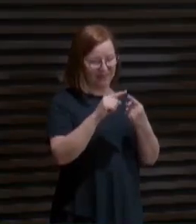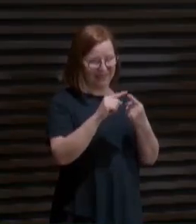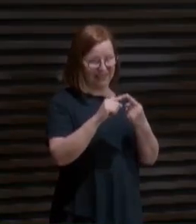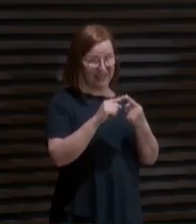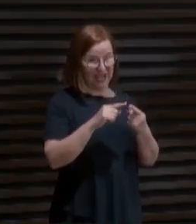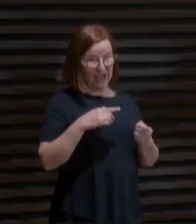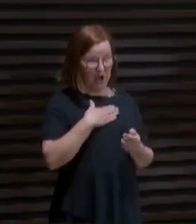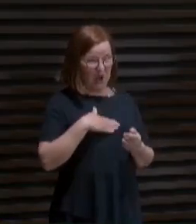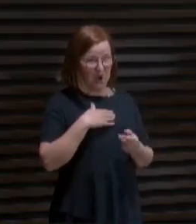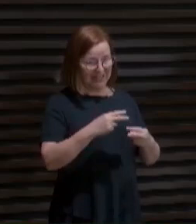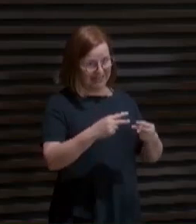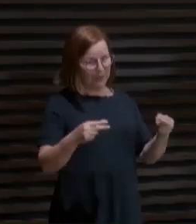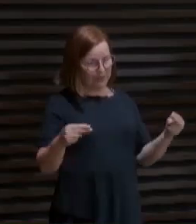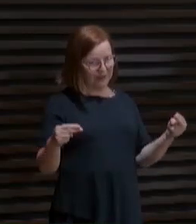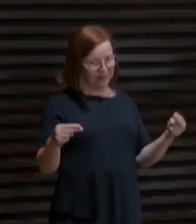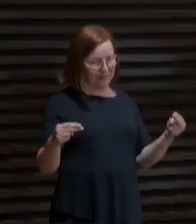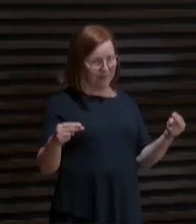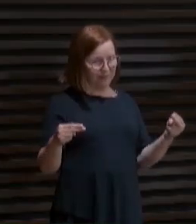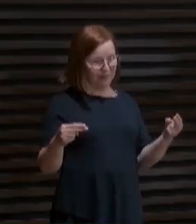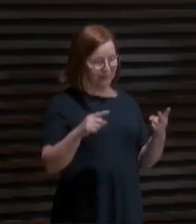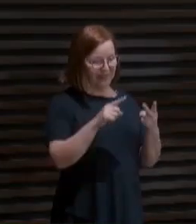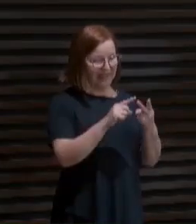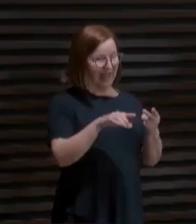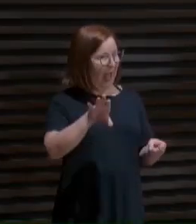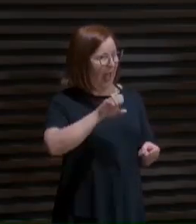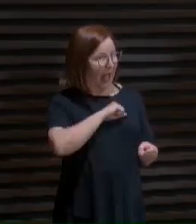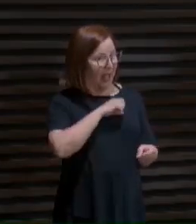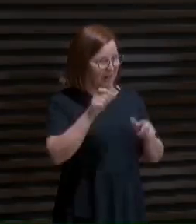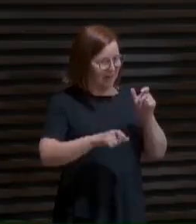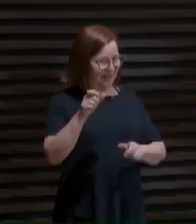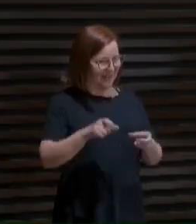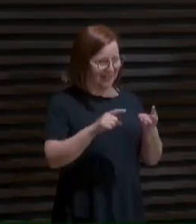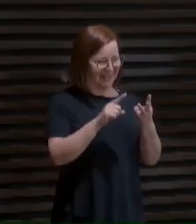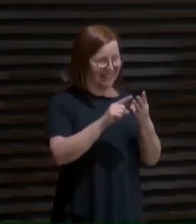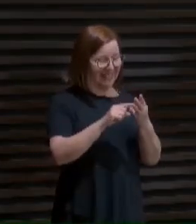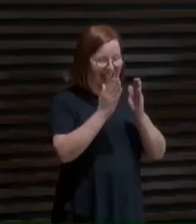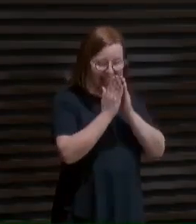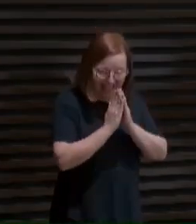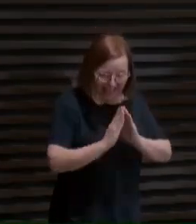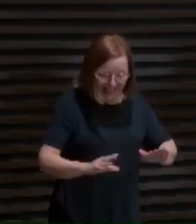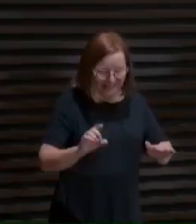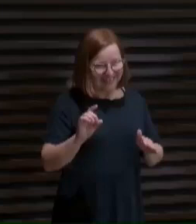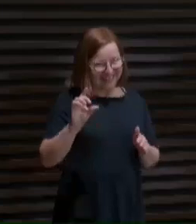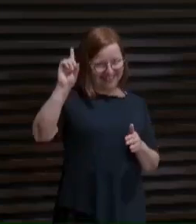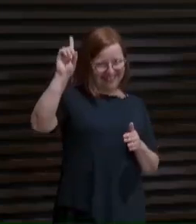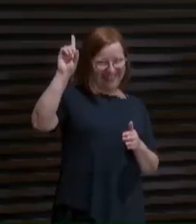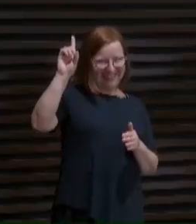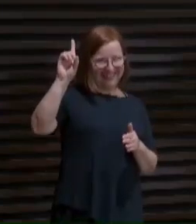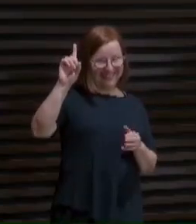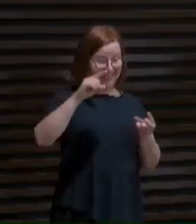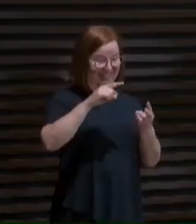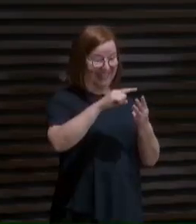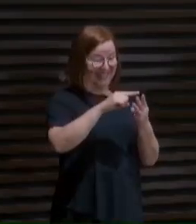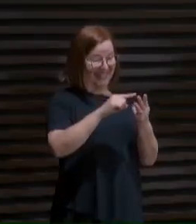gostar de coisas, amar pessoas e adorar a Deus. Essas 3